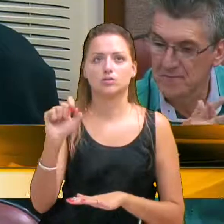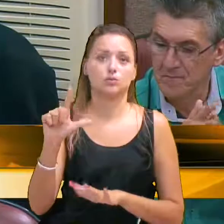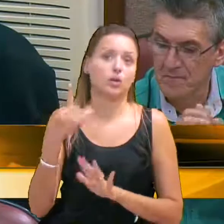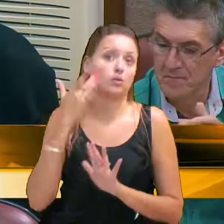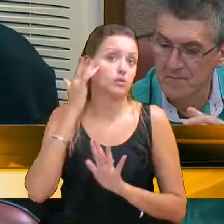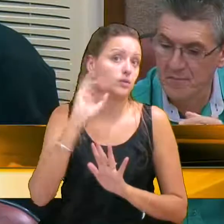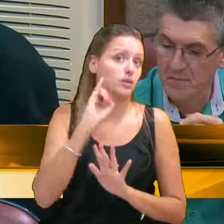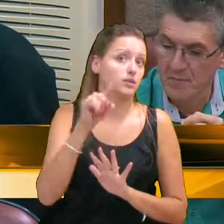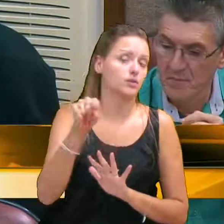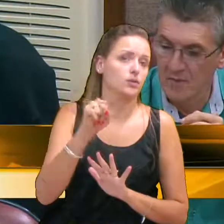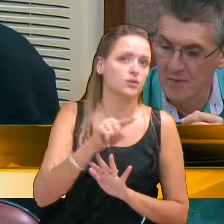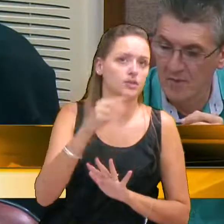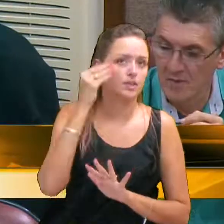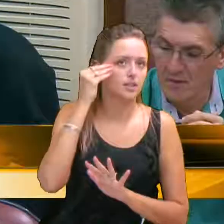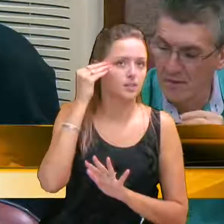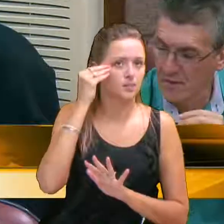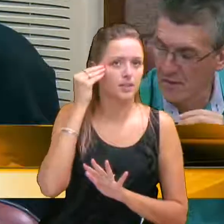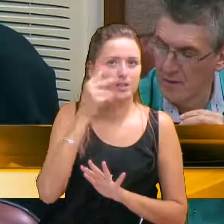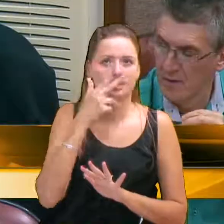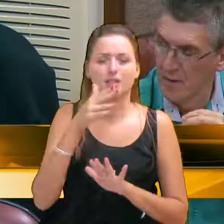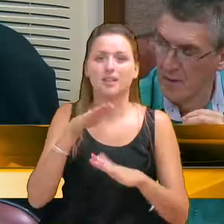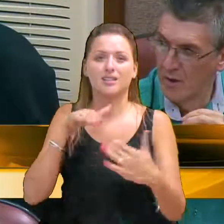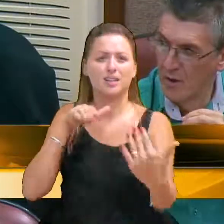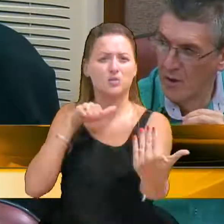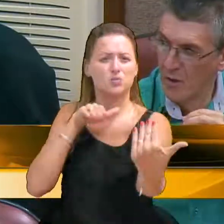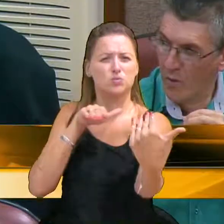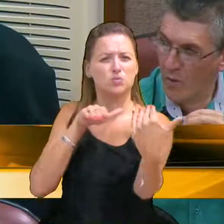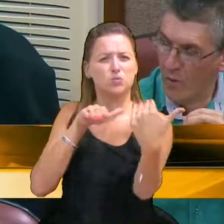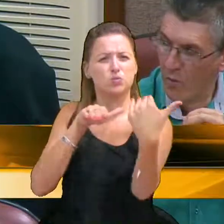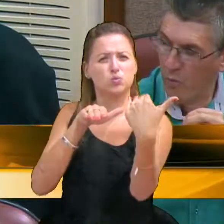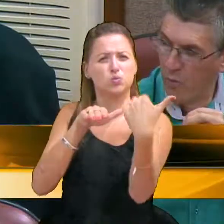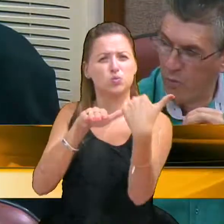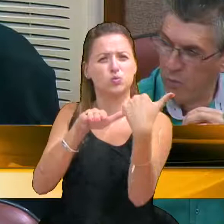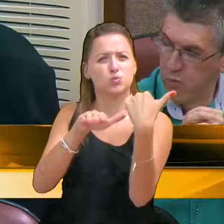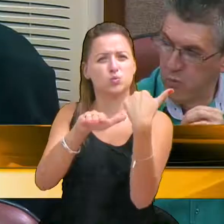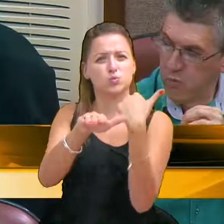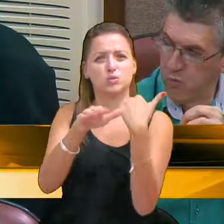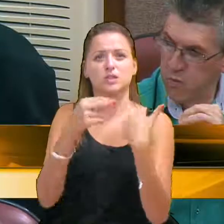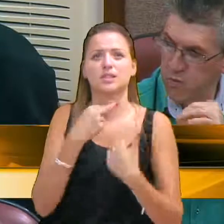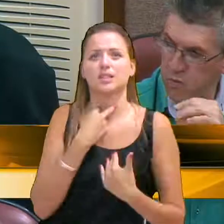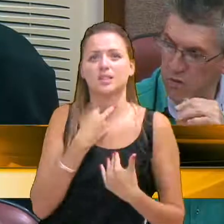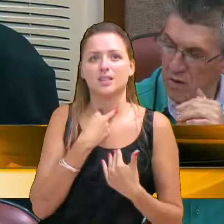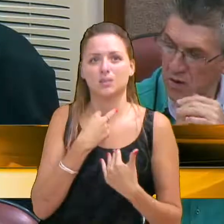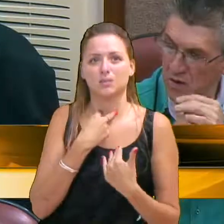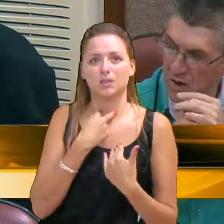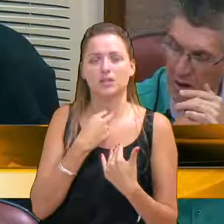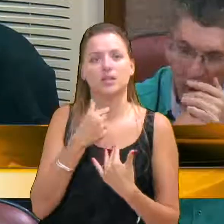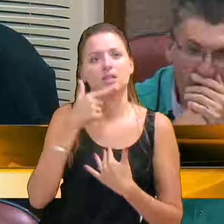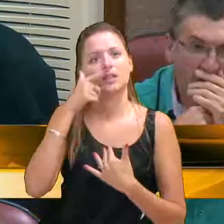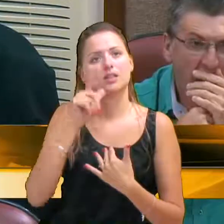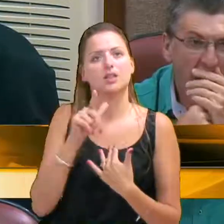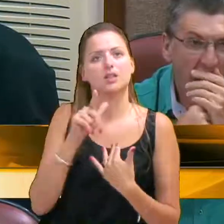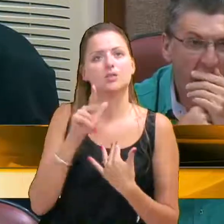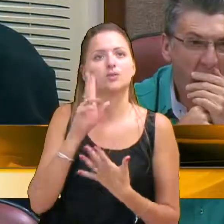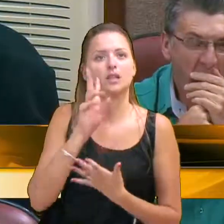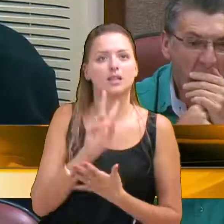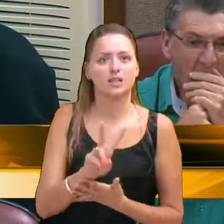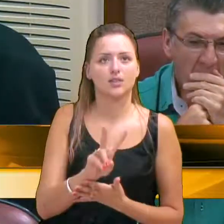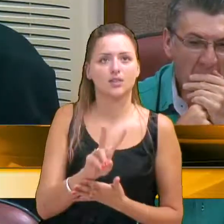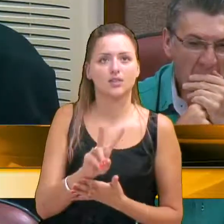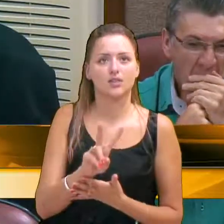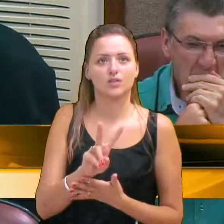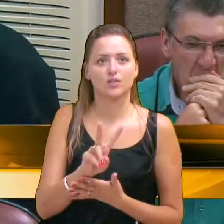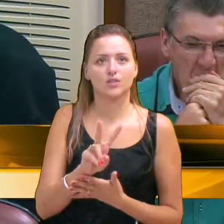mesma experiência. A Rota do Sol tem retas que parece que tu pode ultrapassar, e ela tem um ponto cego em seguida, vem um